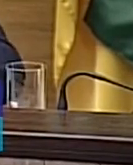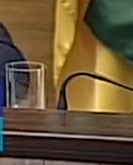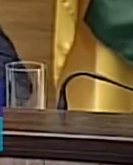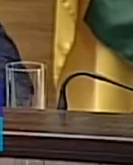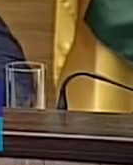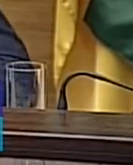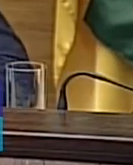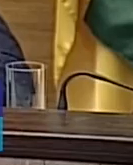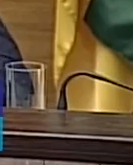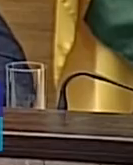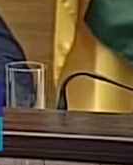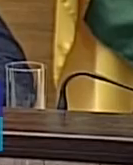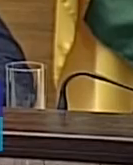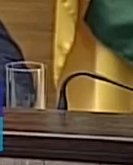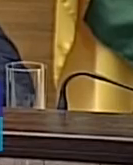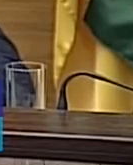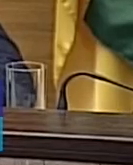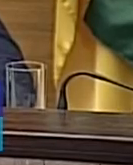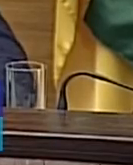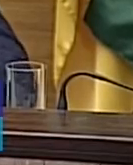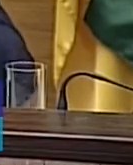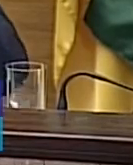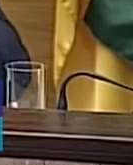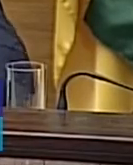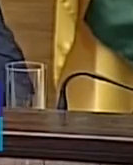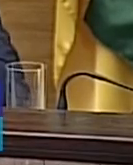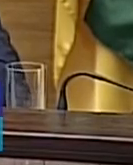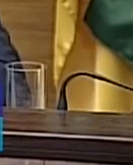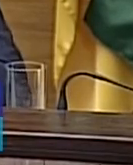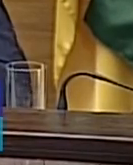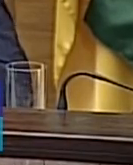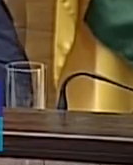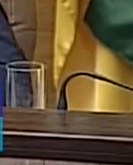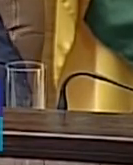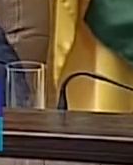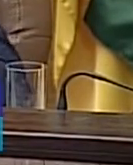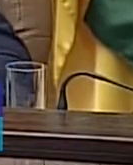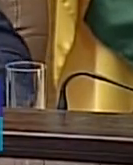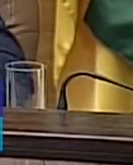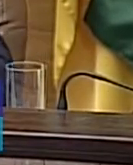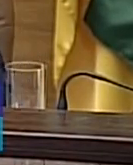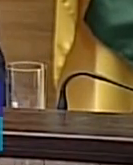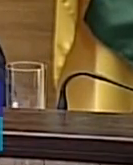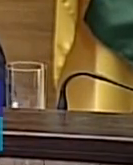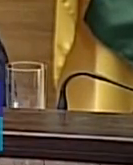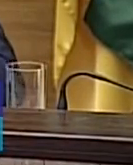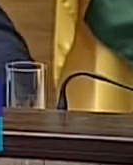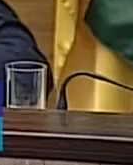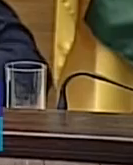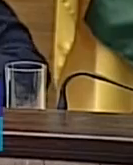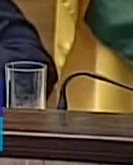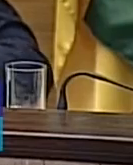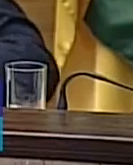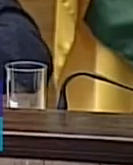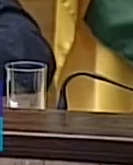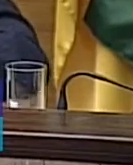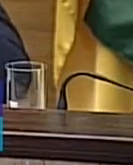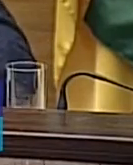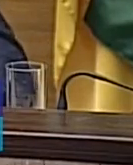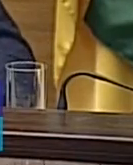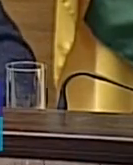lía aqui que de várias perguntas todas interessantes daria para a gente ficar mais horas aqui mas como o estômago